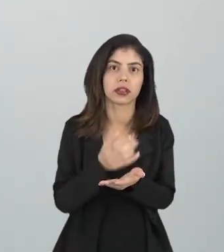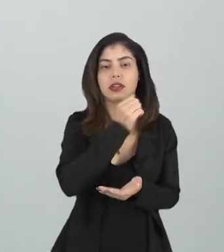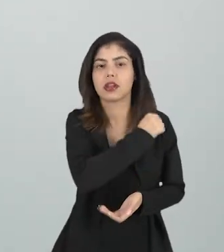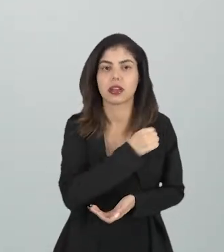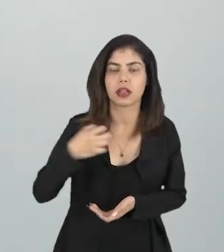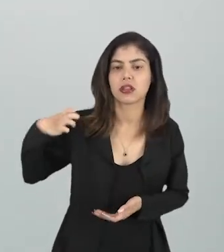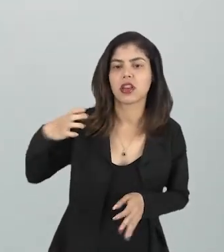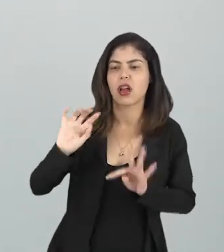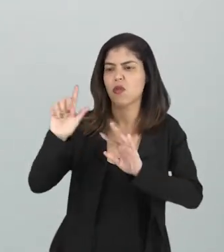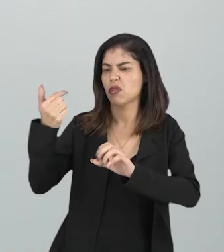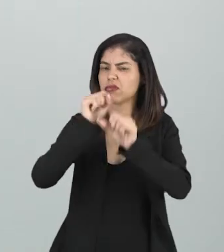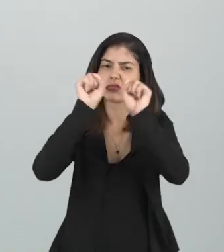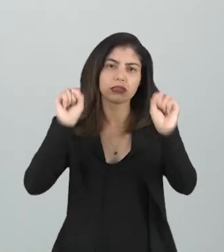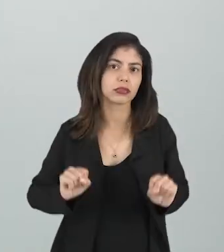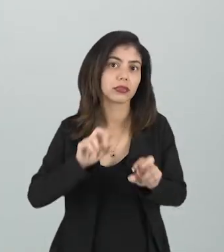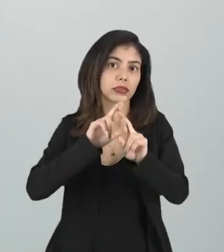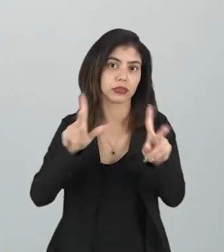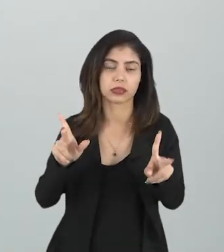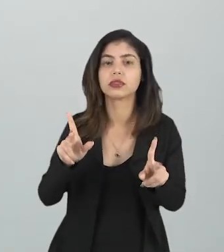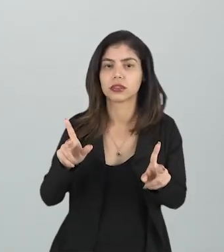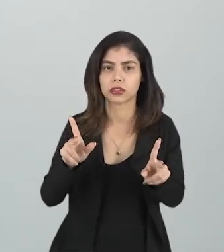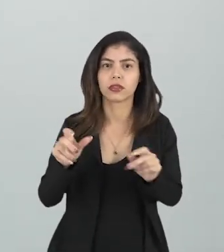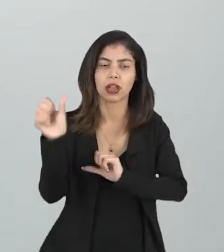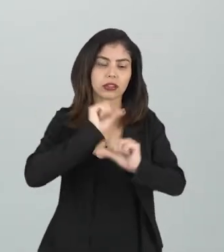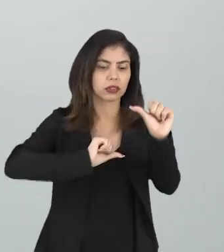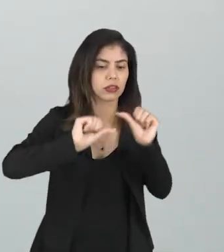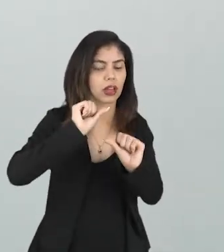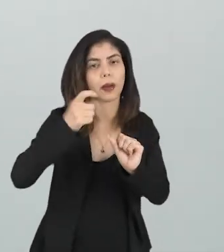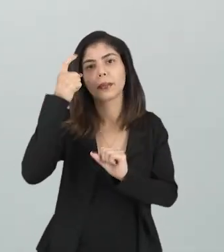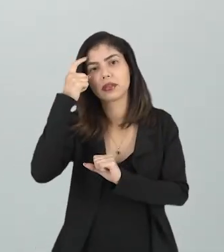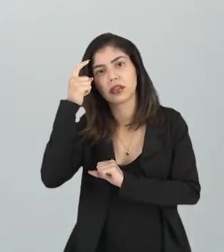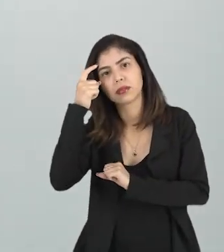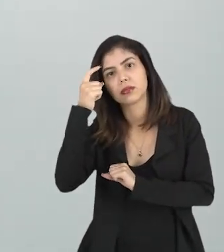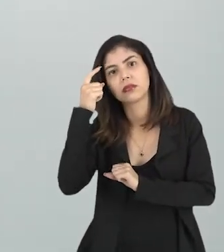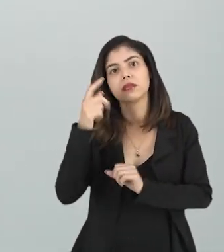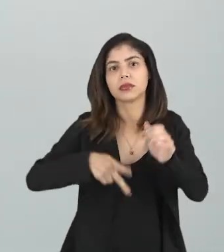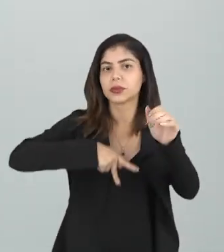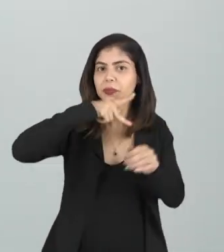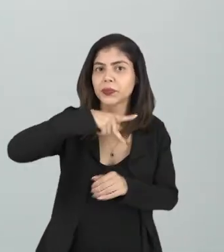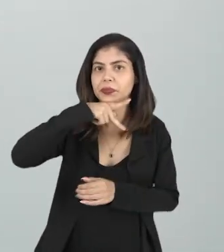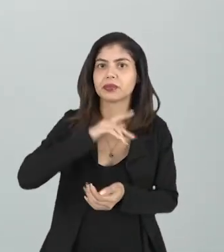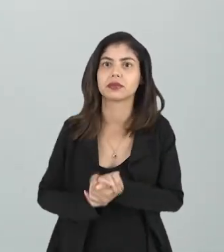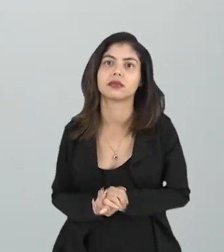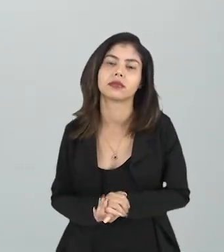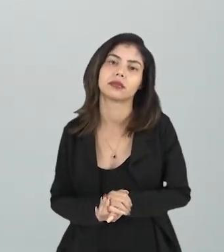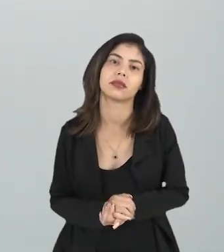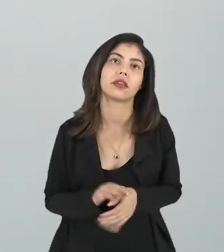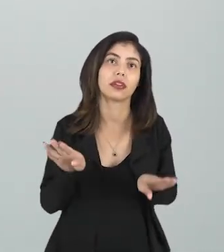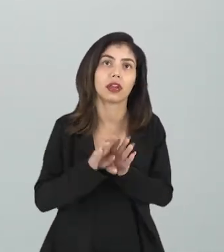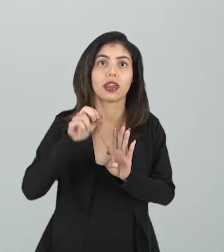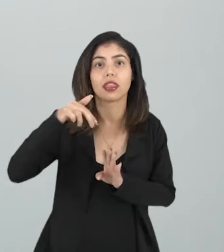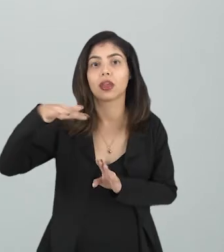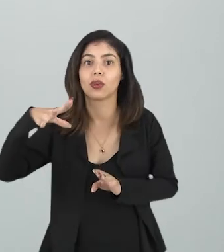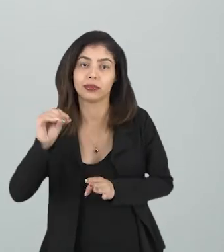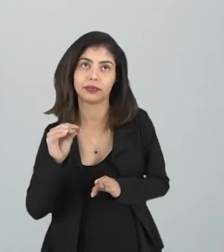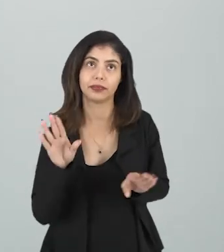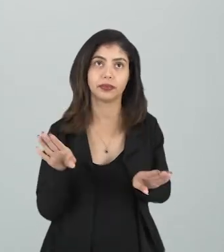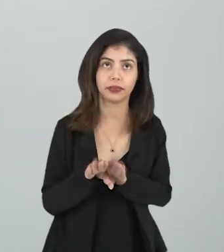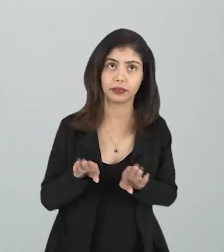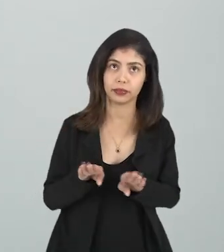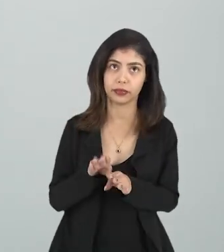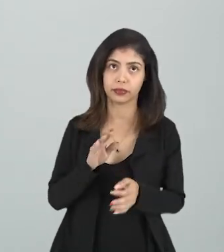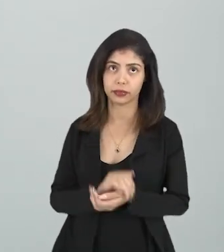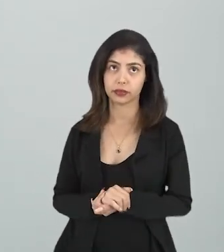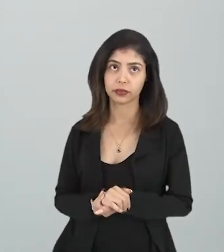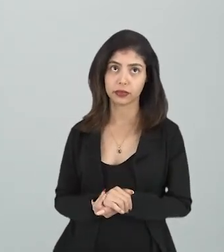Aristóteles vai criar um outro sistema que vai contrariar esse pensamento de Platão, né, e dos neoplatônicos, né. Então nós